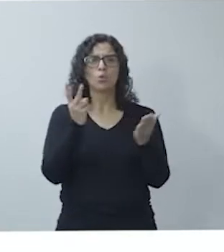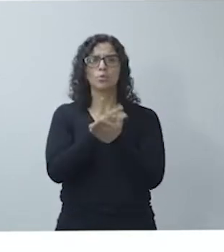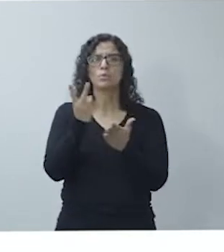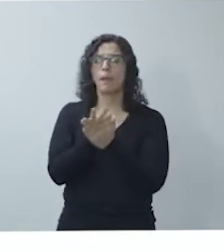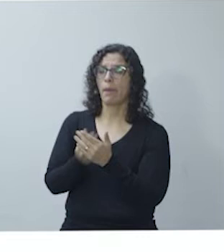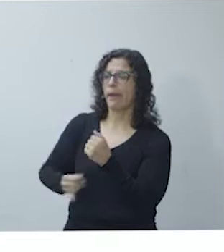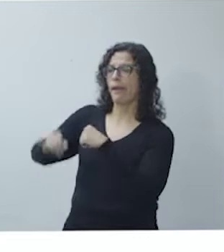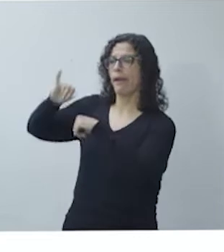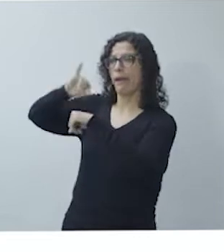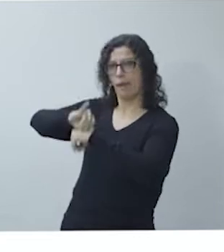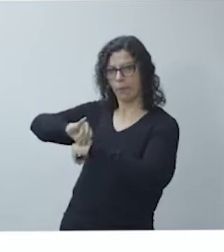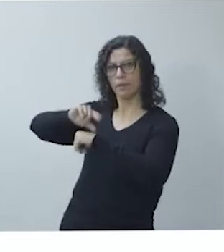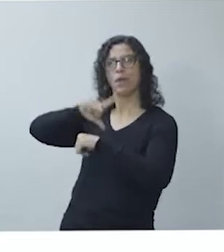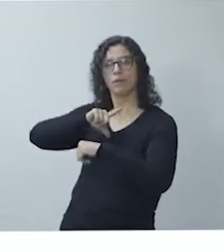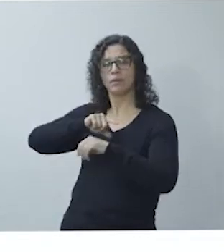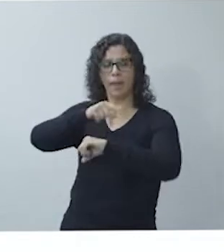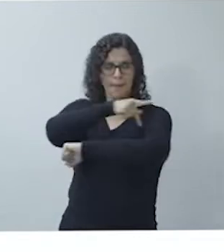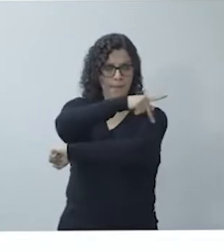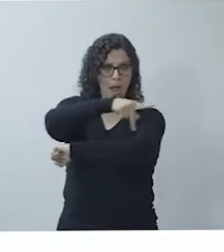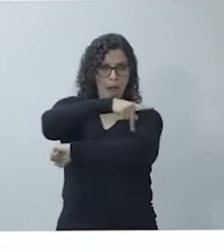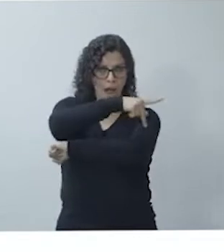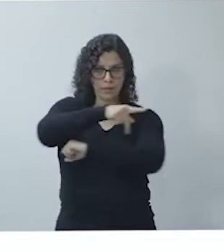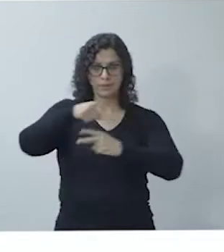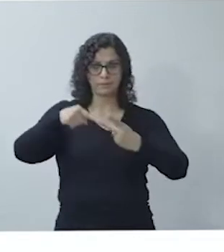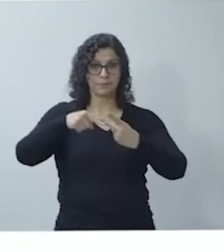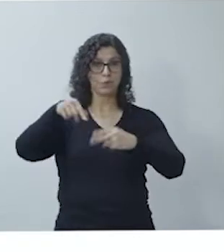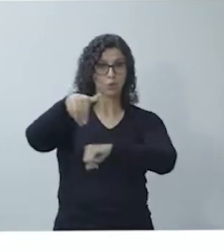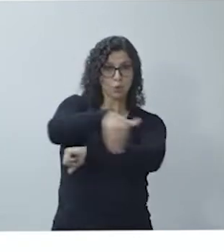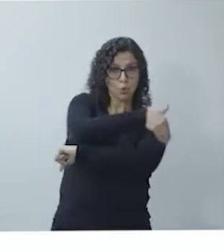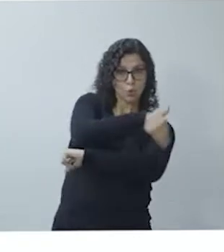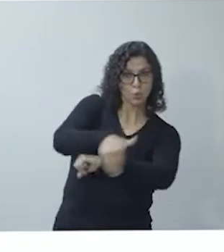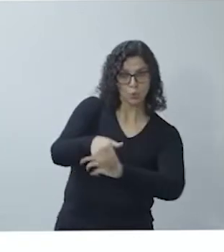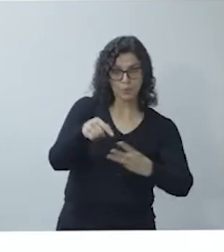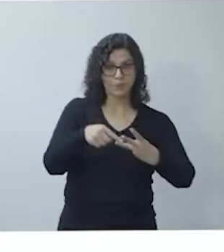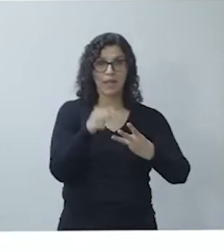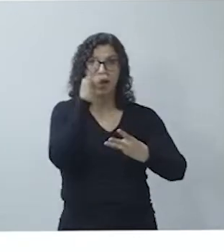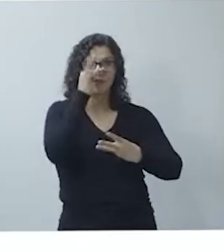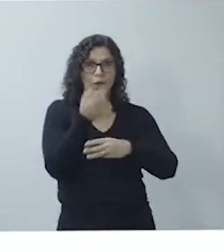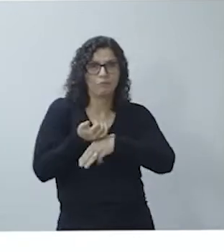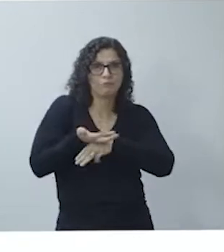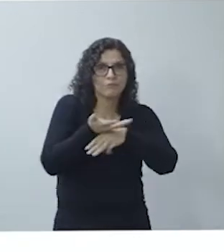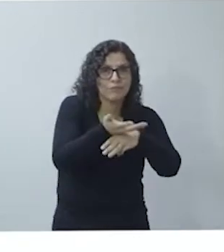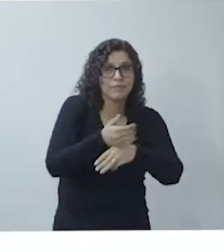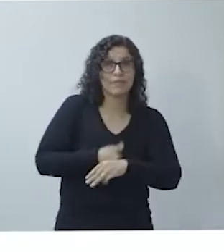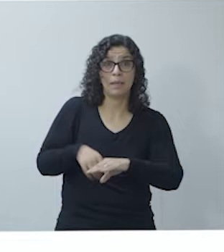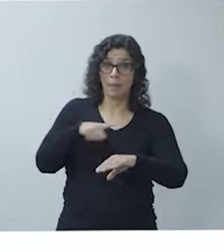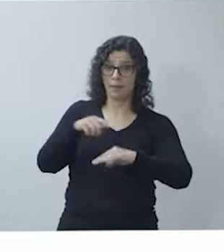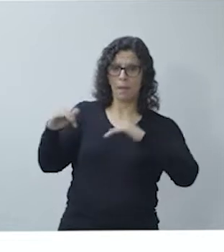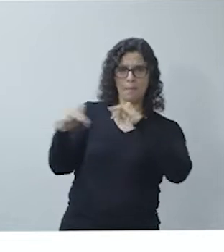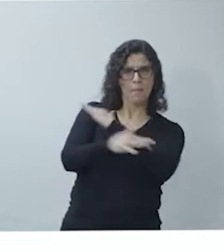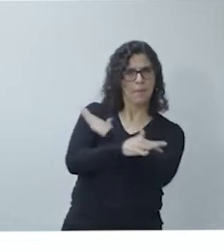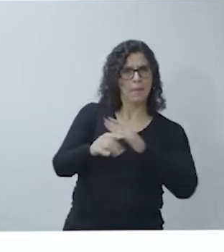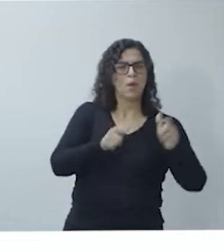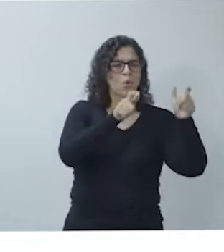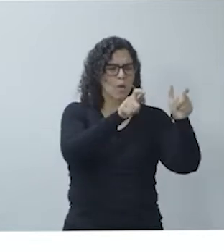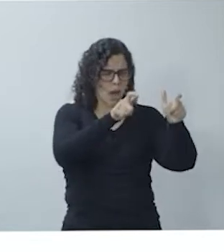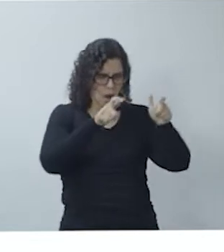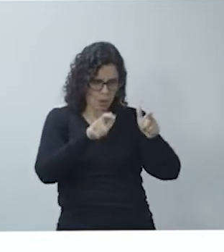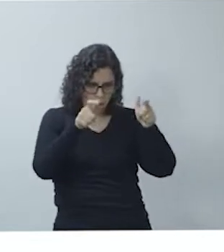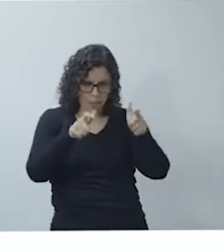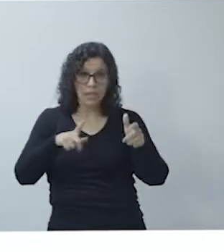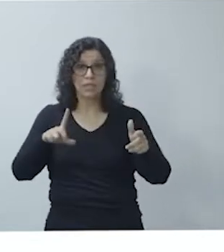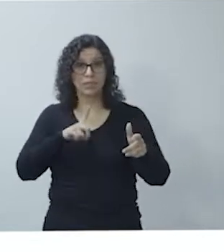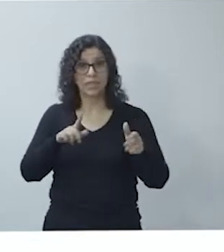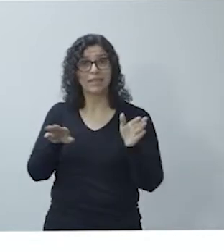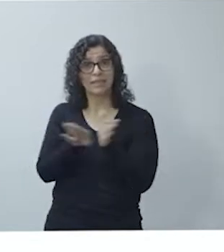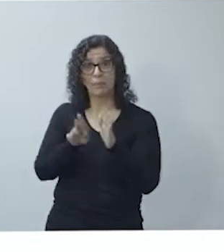capital, composta de praças, ruas, jardins e avenidas, e tomavam todos os lugares e todas